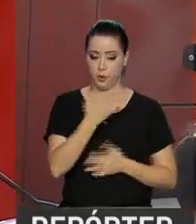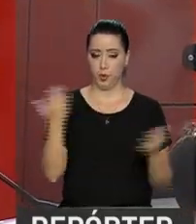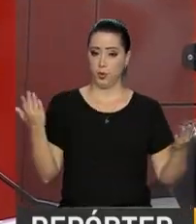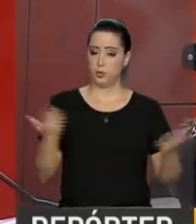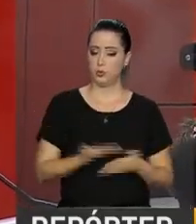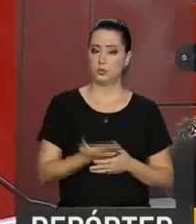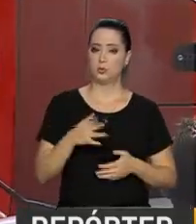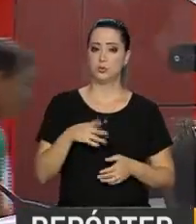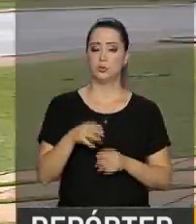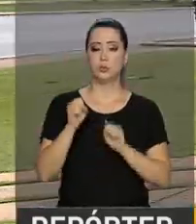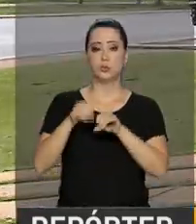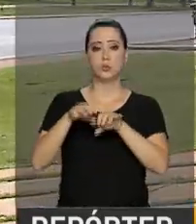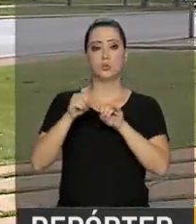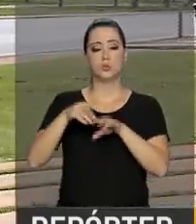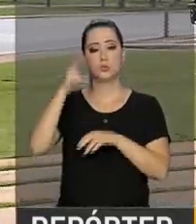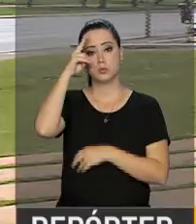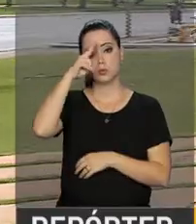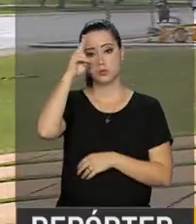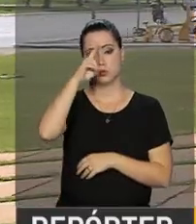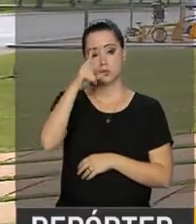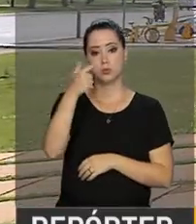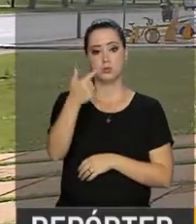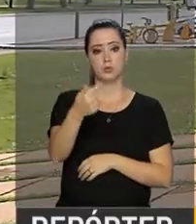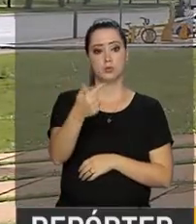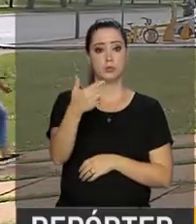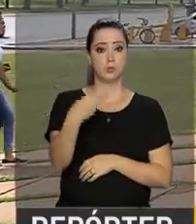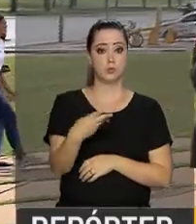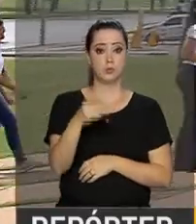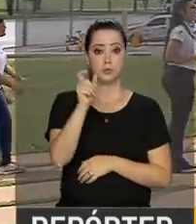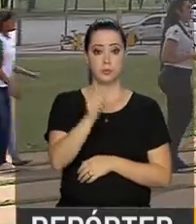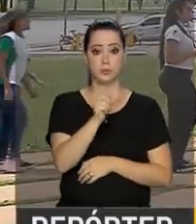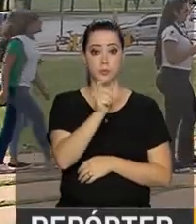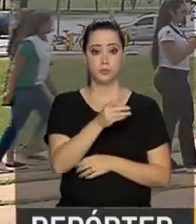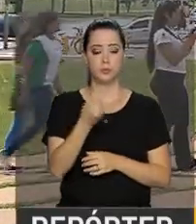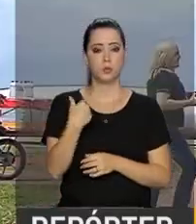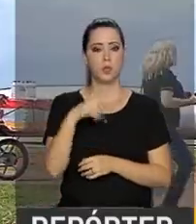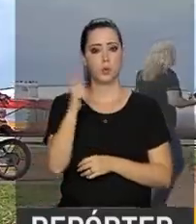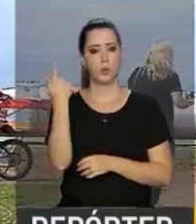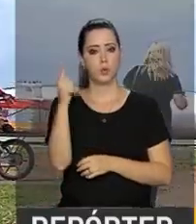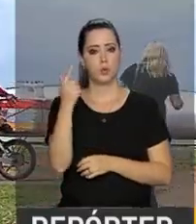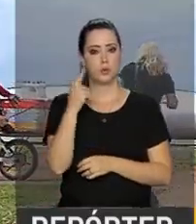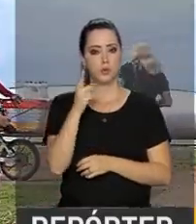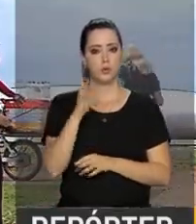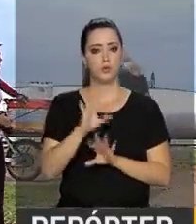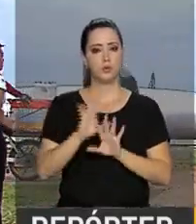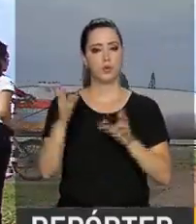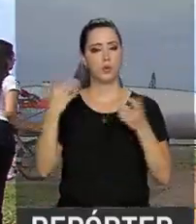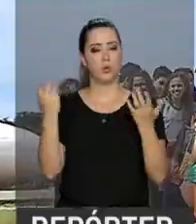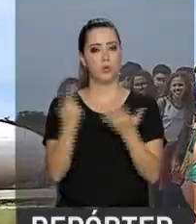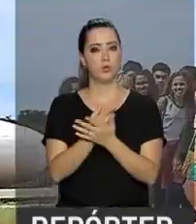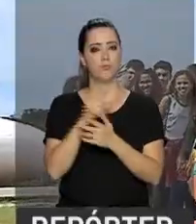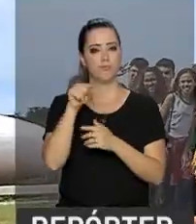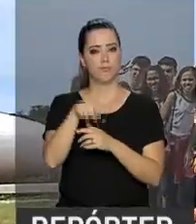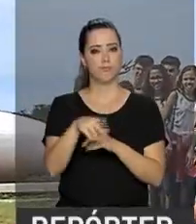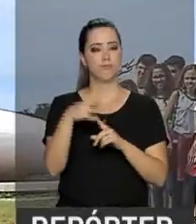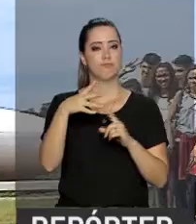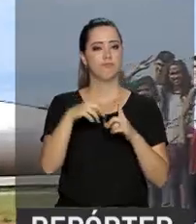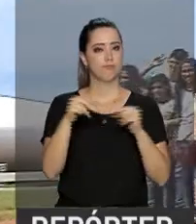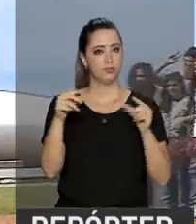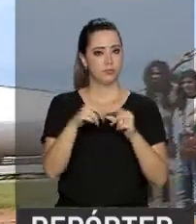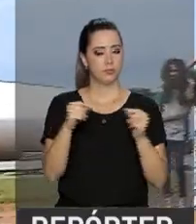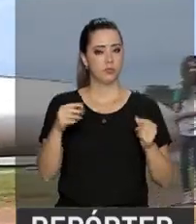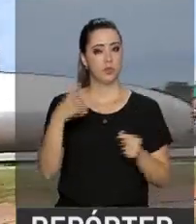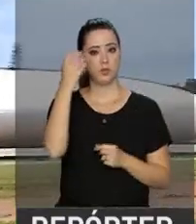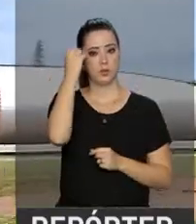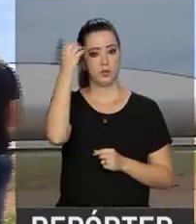Hoje, a aula de história desses 73 estudantes do interior de Goiás foi a céu aberto. Viajaram cerca